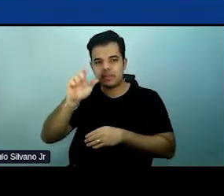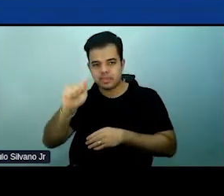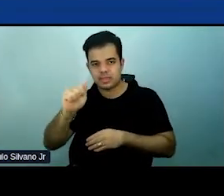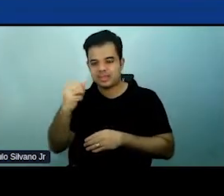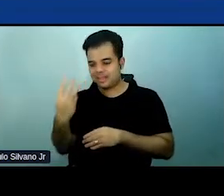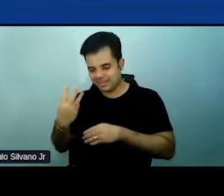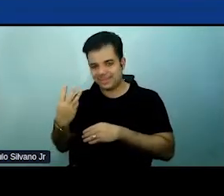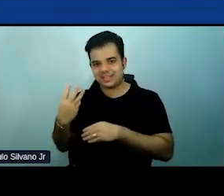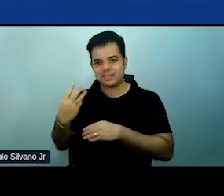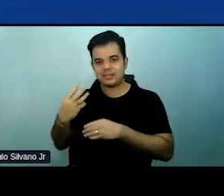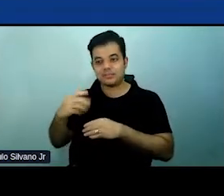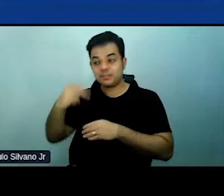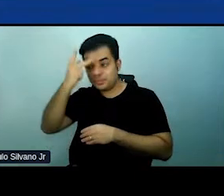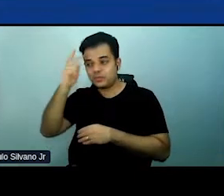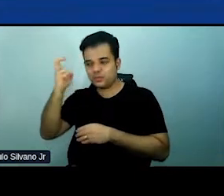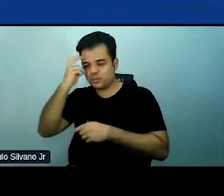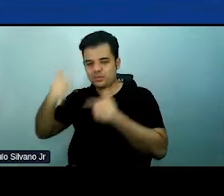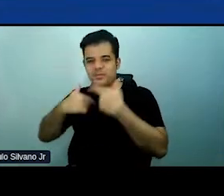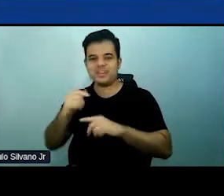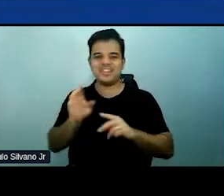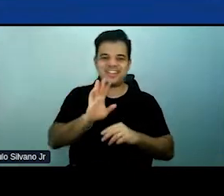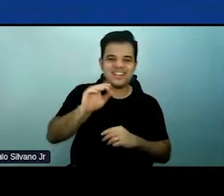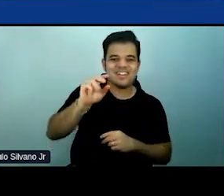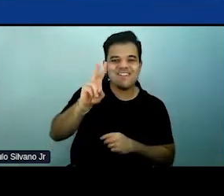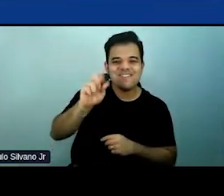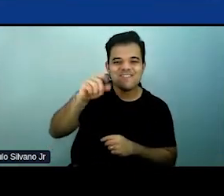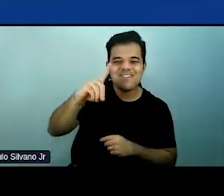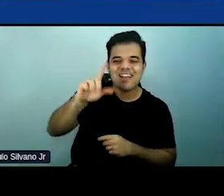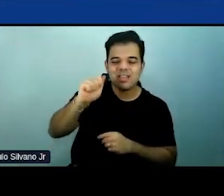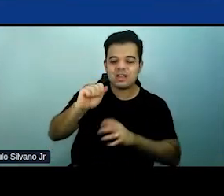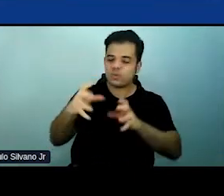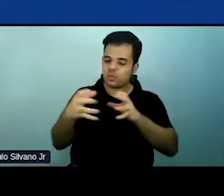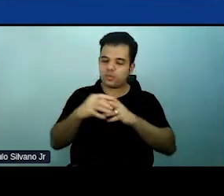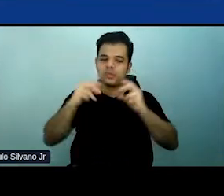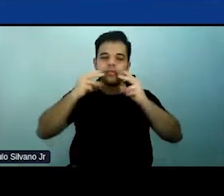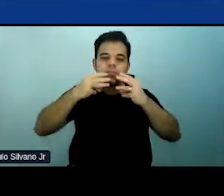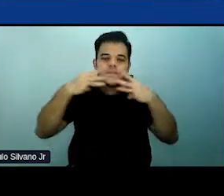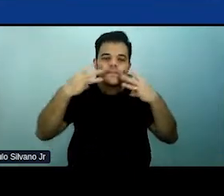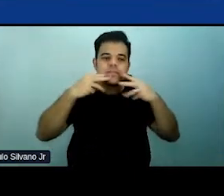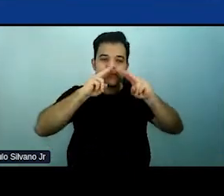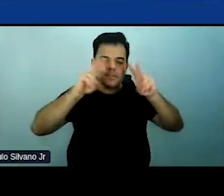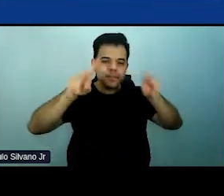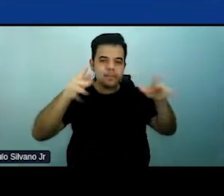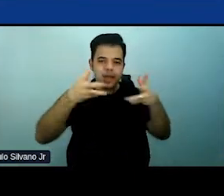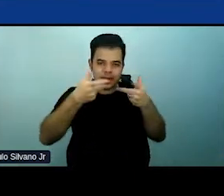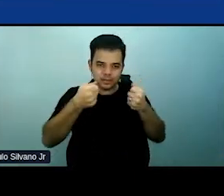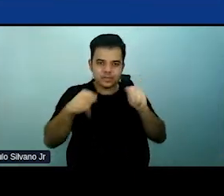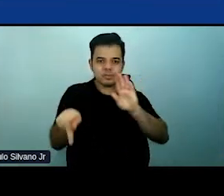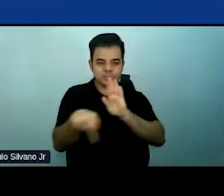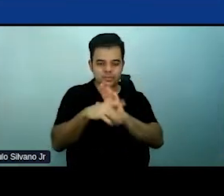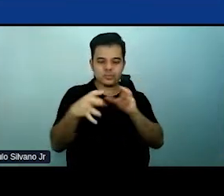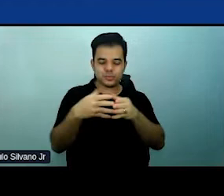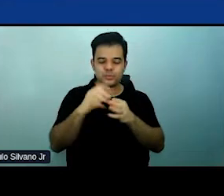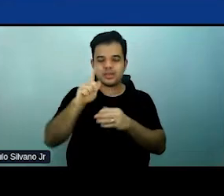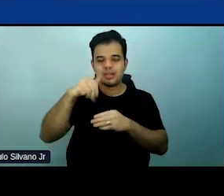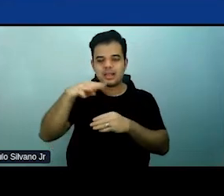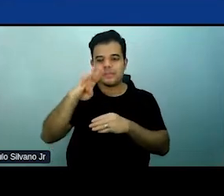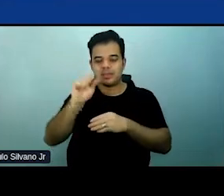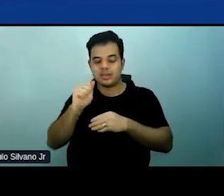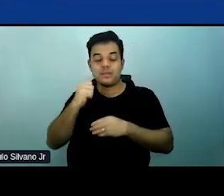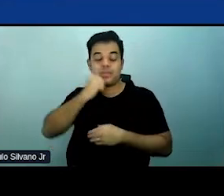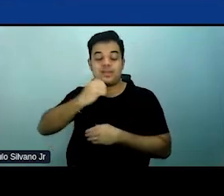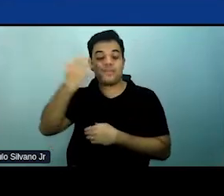também. Eu sou a Wanda, eu trabalho no time de marketing da Lambda. Eu sou uma mulher